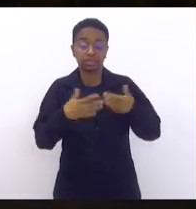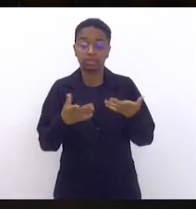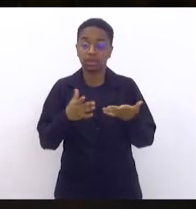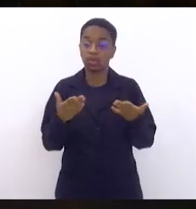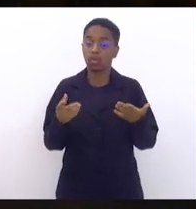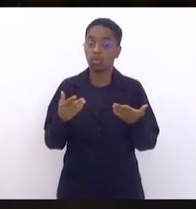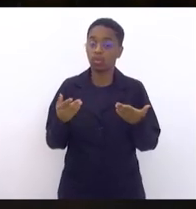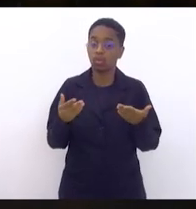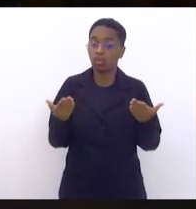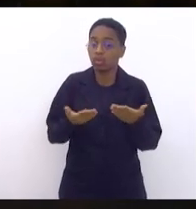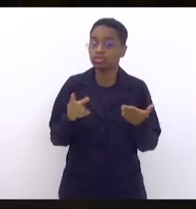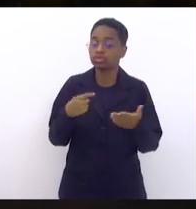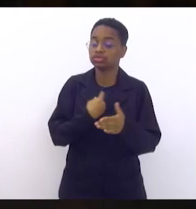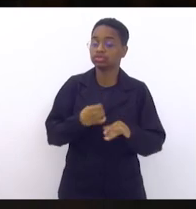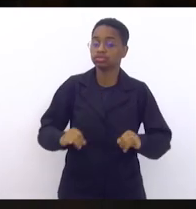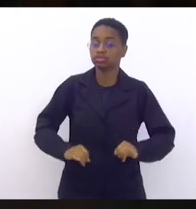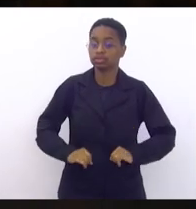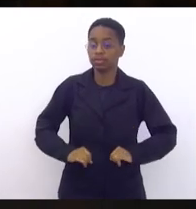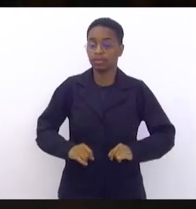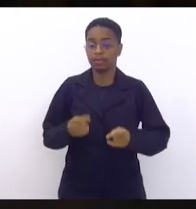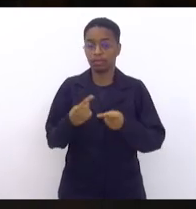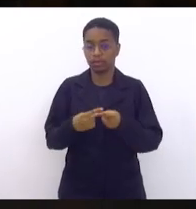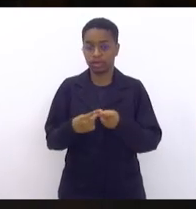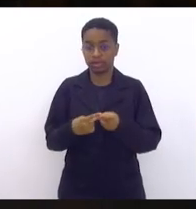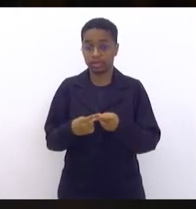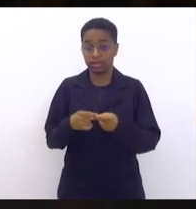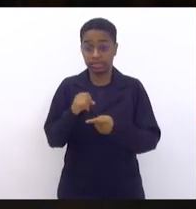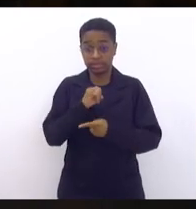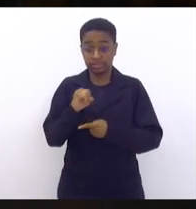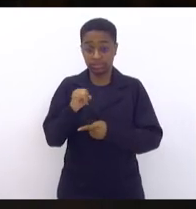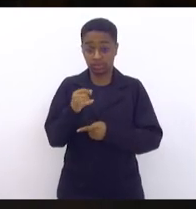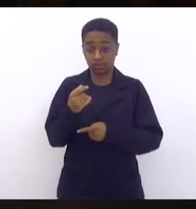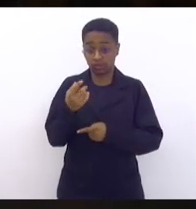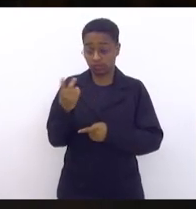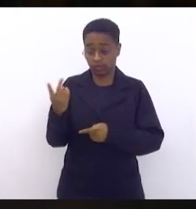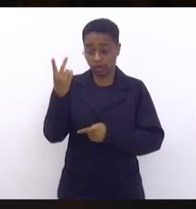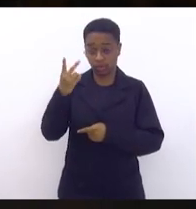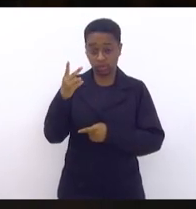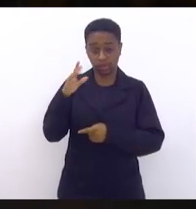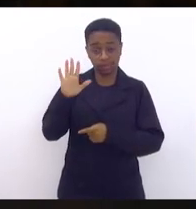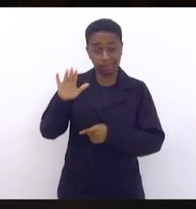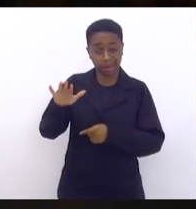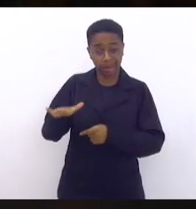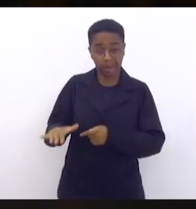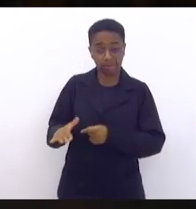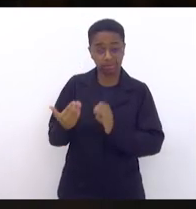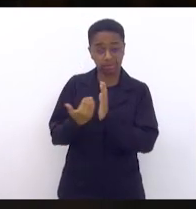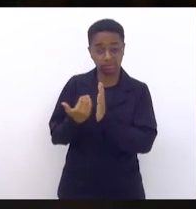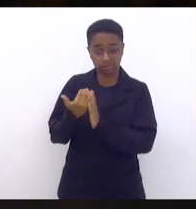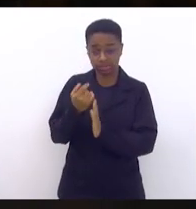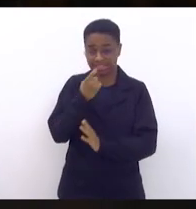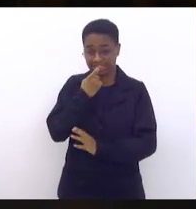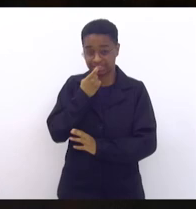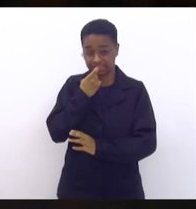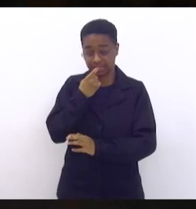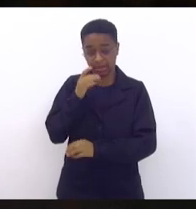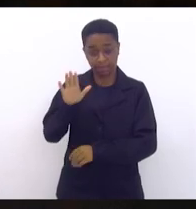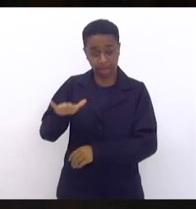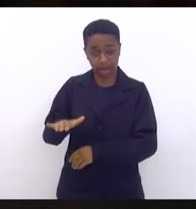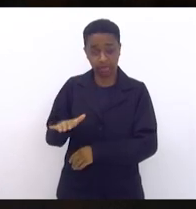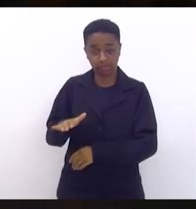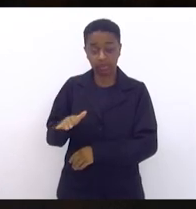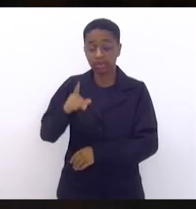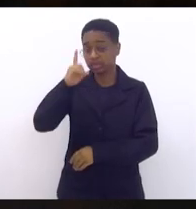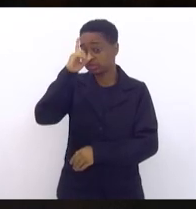sofrendo hoje quando a resina cai muito o preço ou seja o plástico fica muito barato fica muito difícil